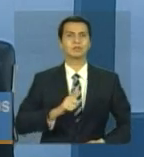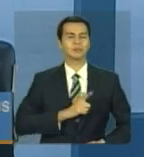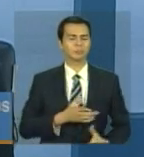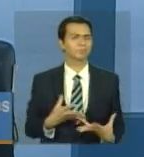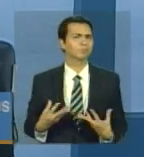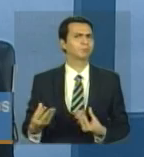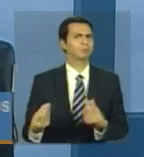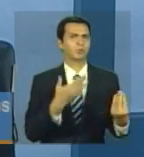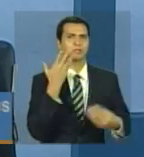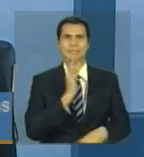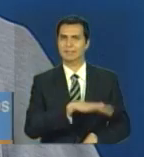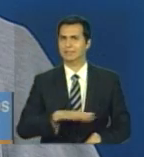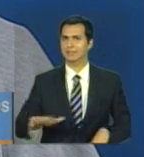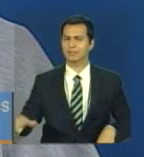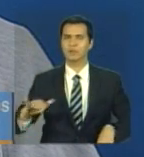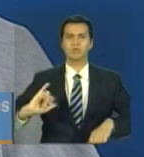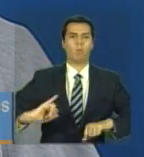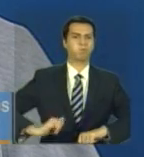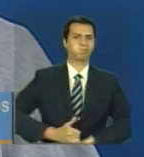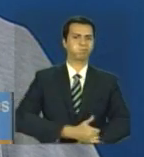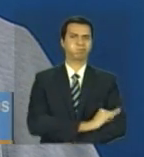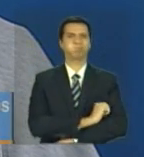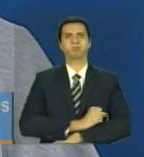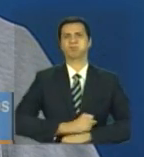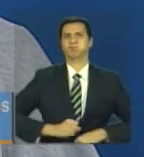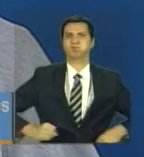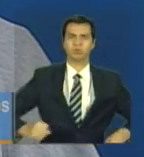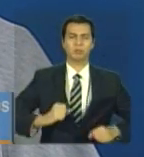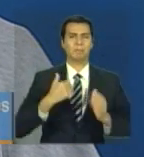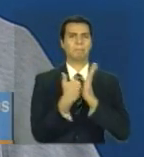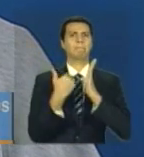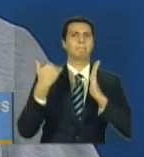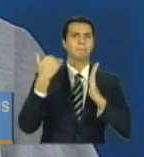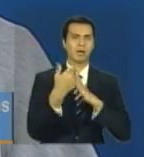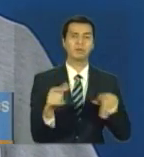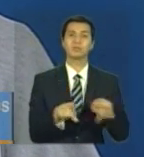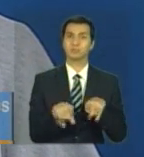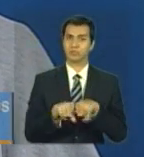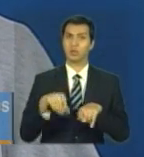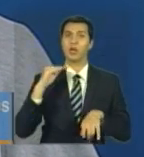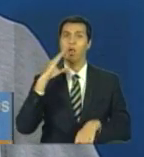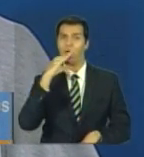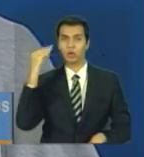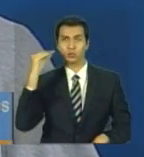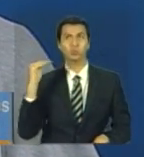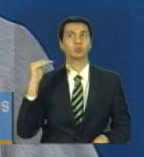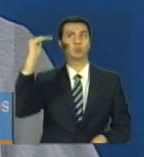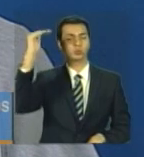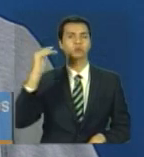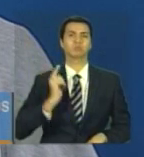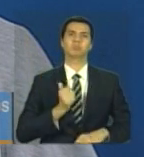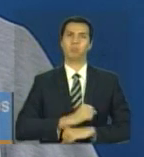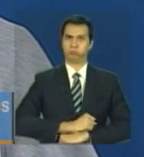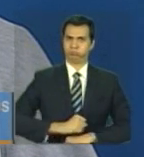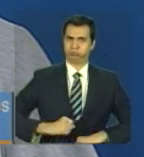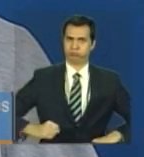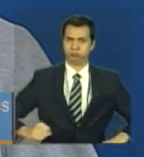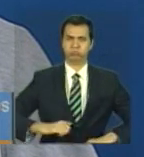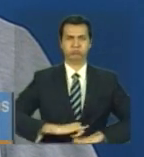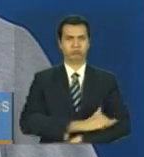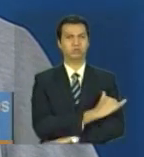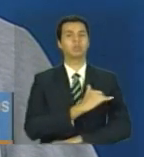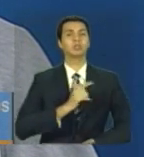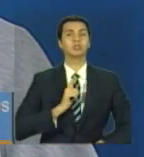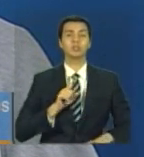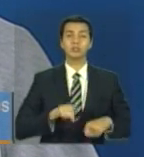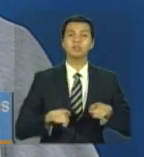do sobrepeso, da obesidade nas crianças, não só em adultos, nas crianças, e também uma diminuição da